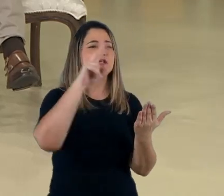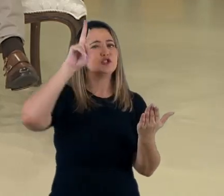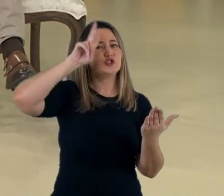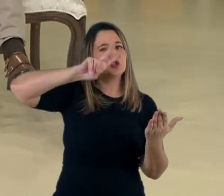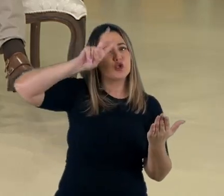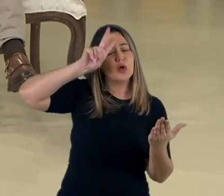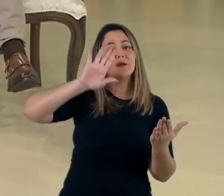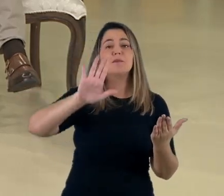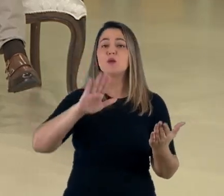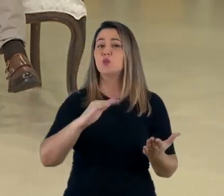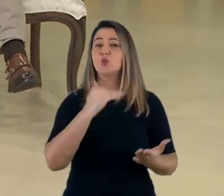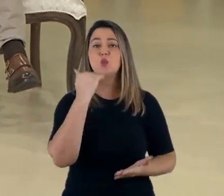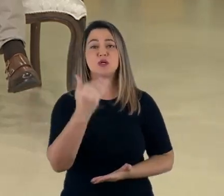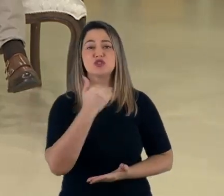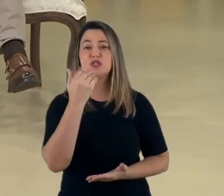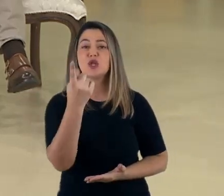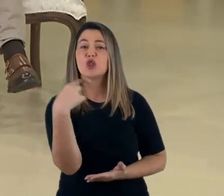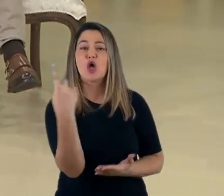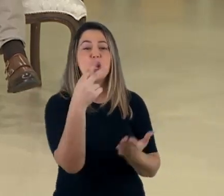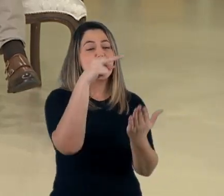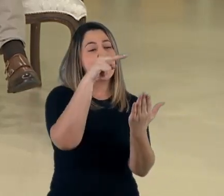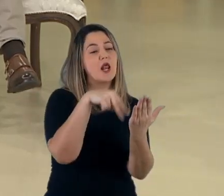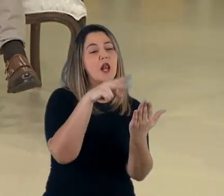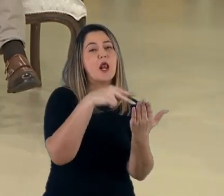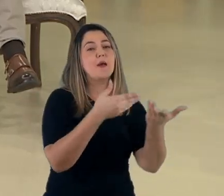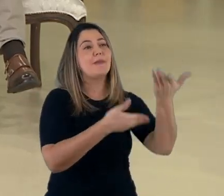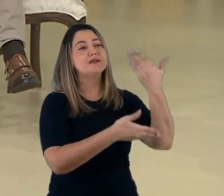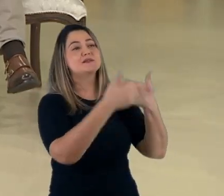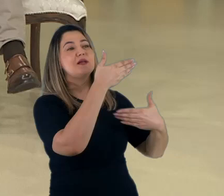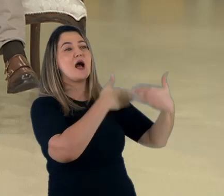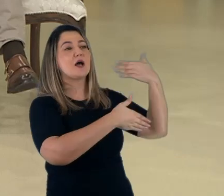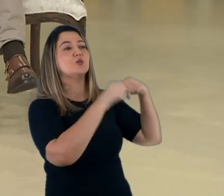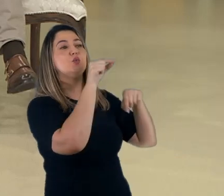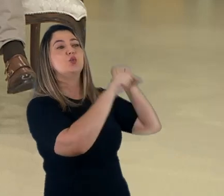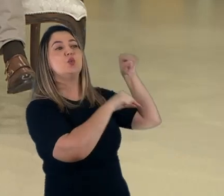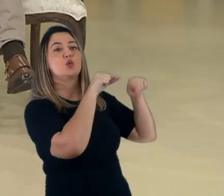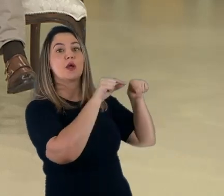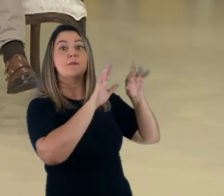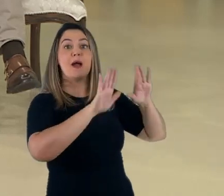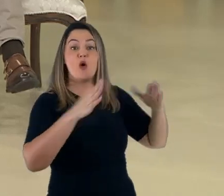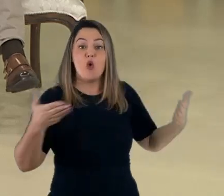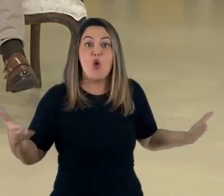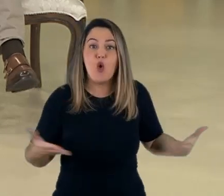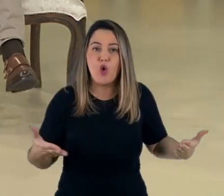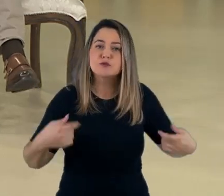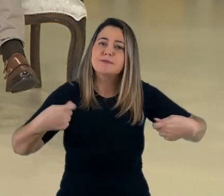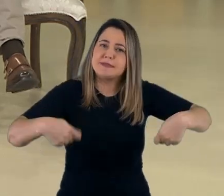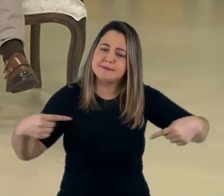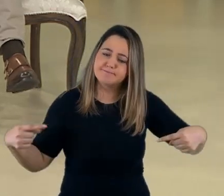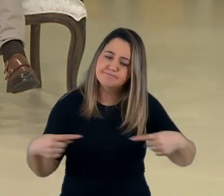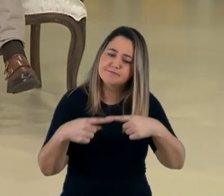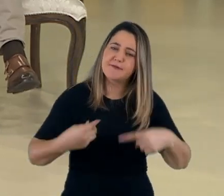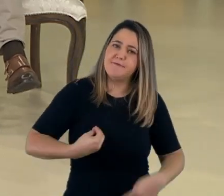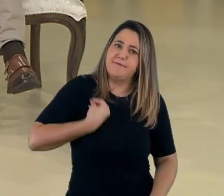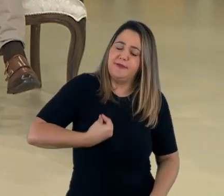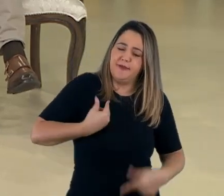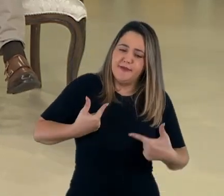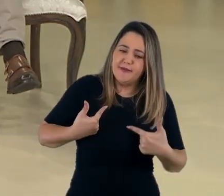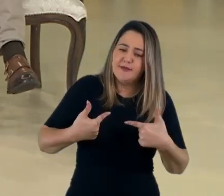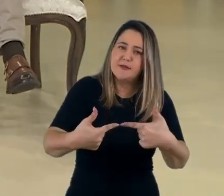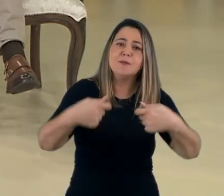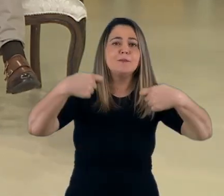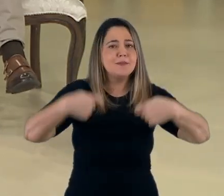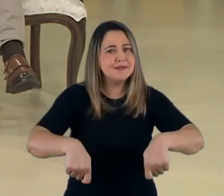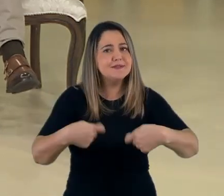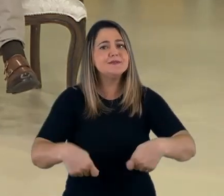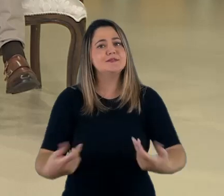adiantará estudarmos a história passada se não tirarmos lições para o presente momento e não refletirmos